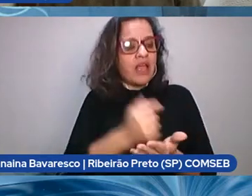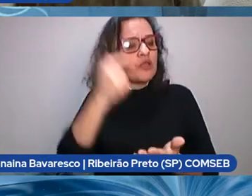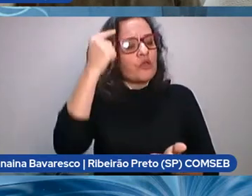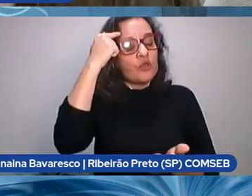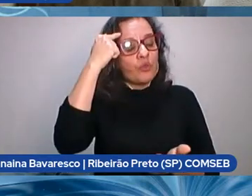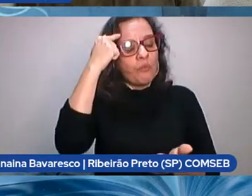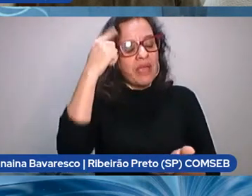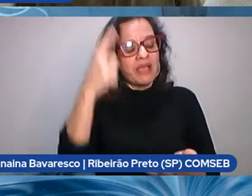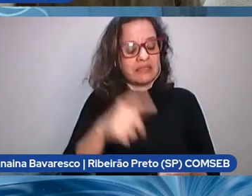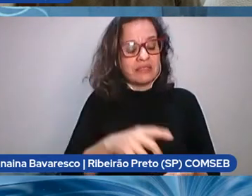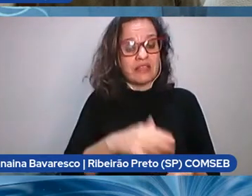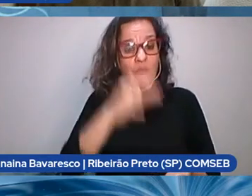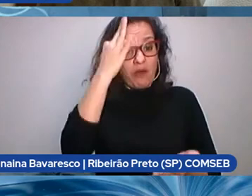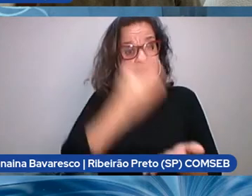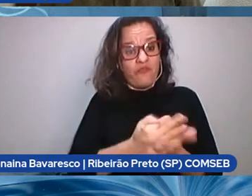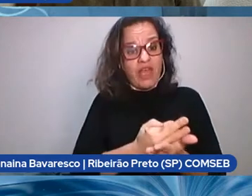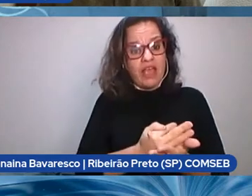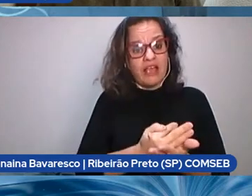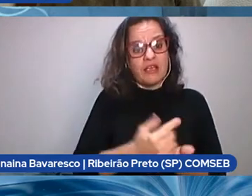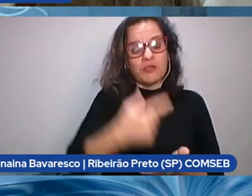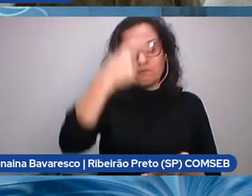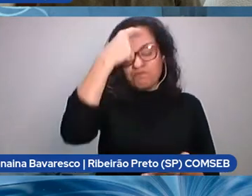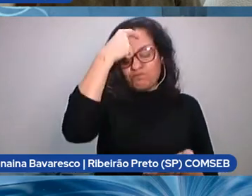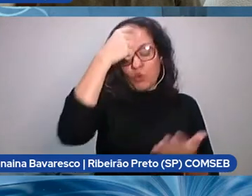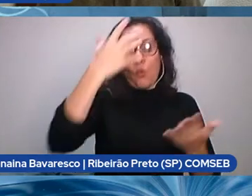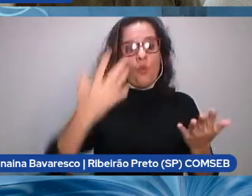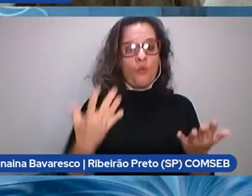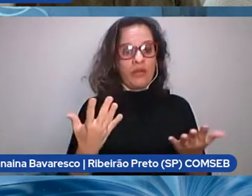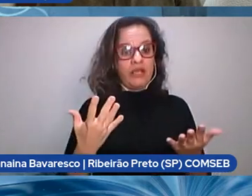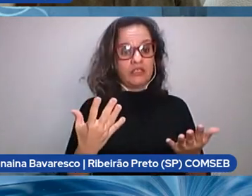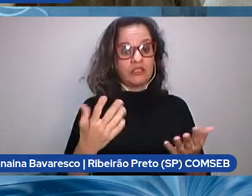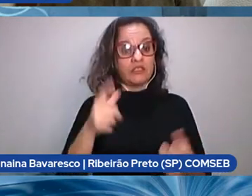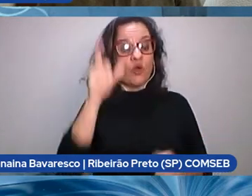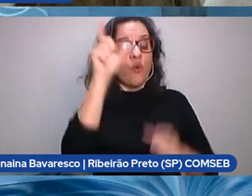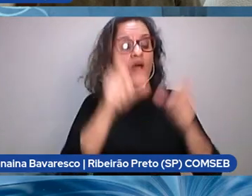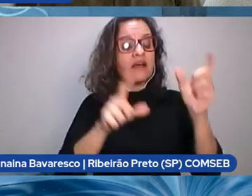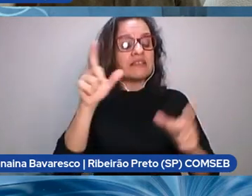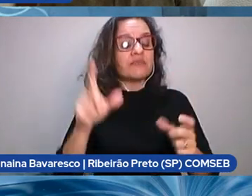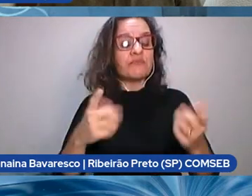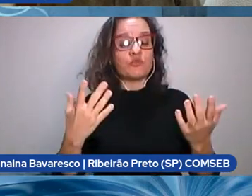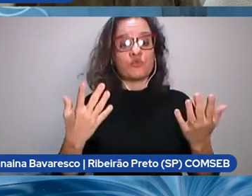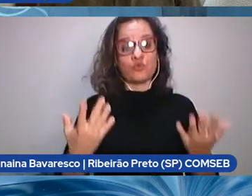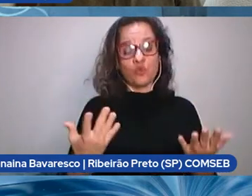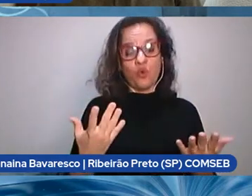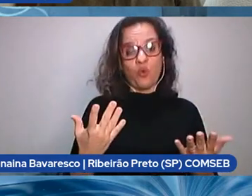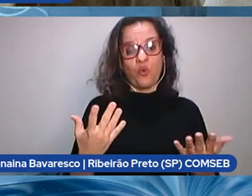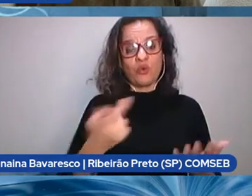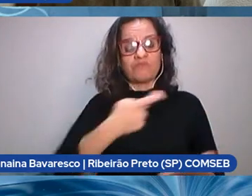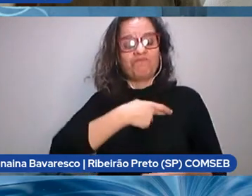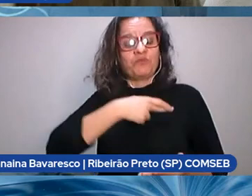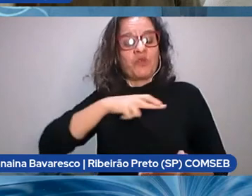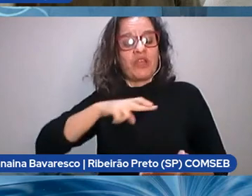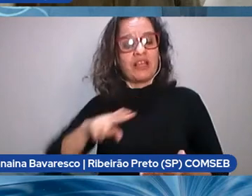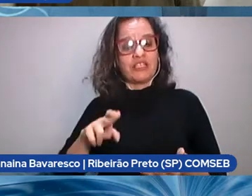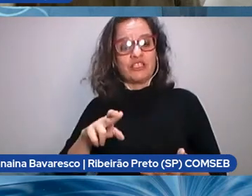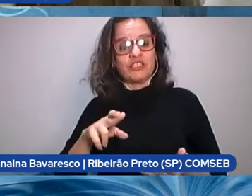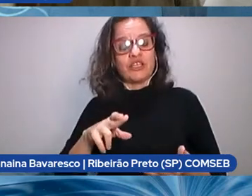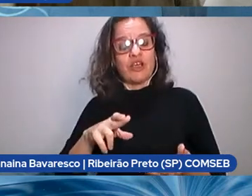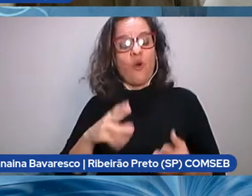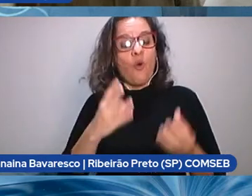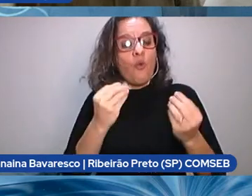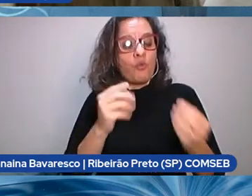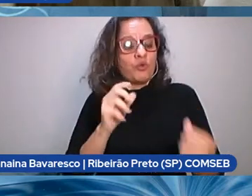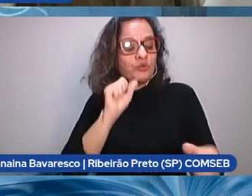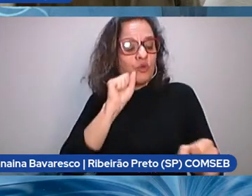compreensão. Então, as pessoas, por atavismo religioso, ainda muito ligado